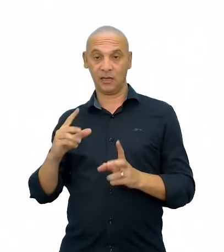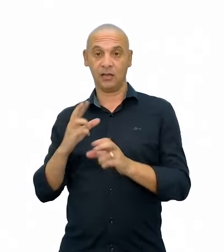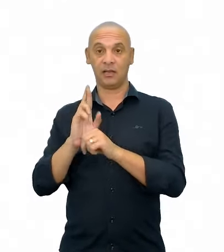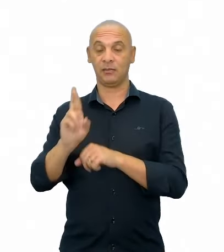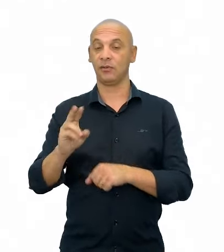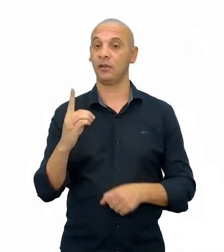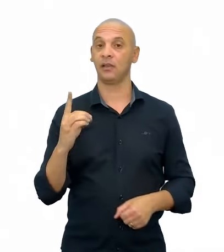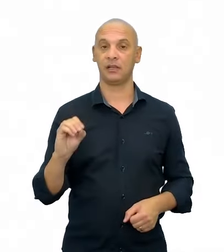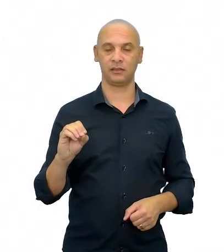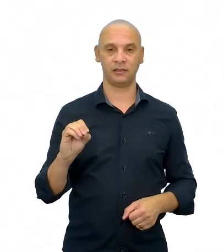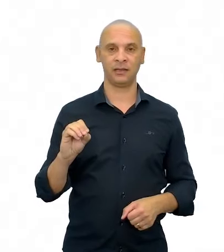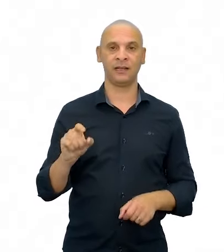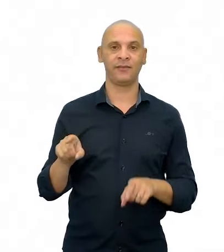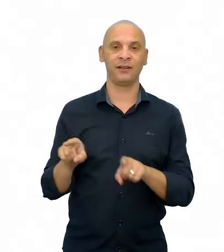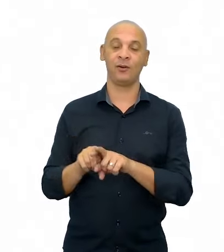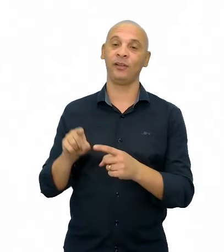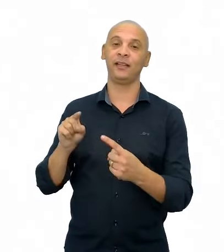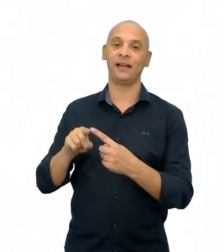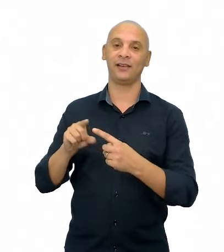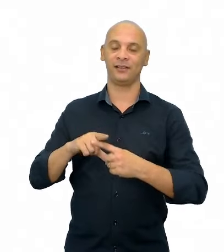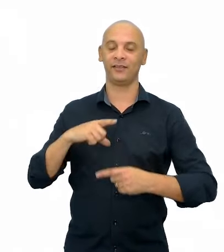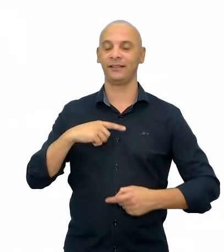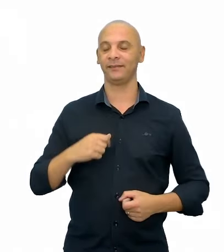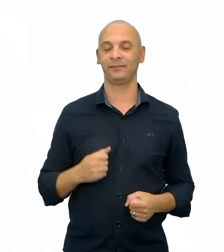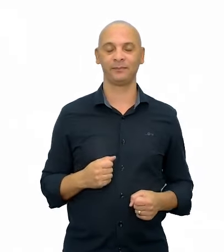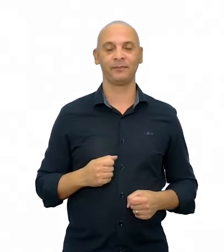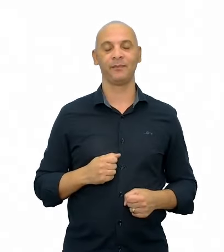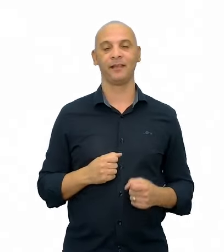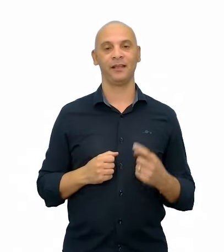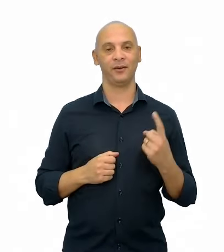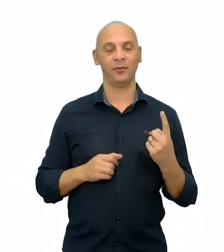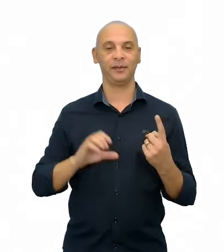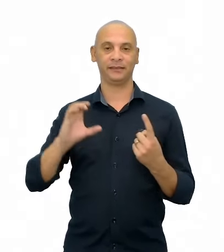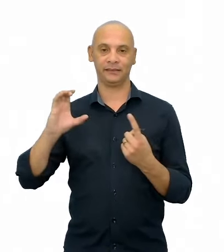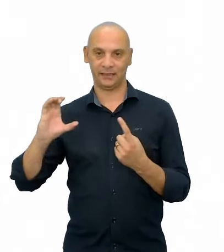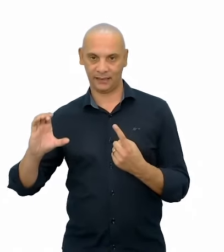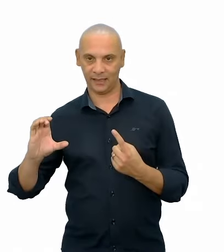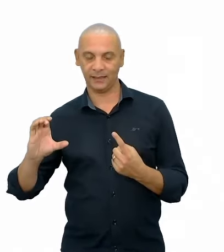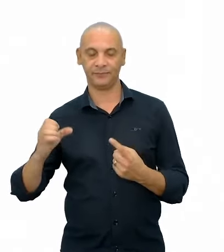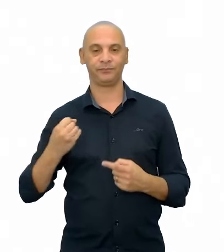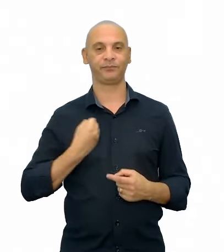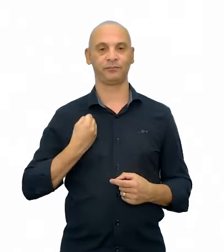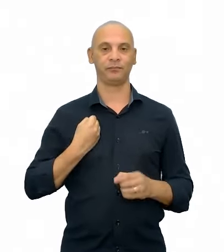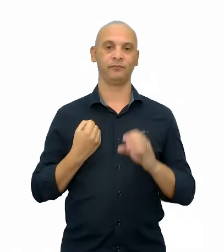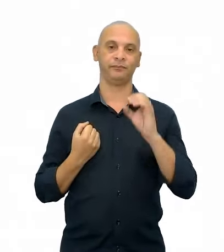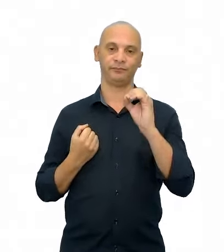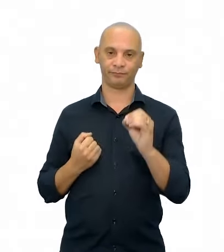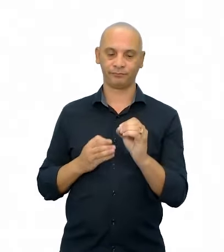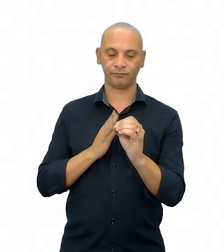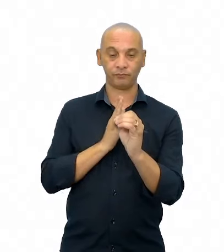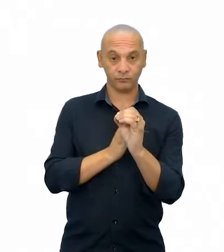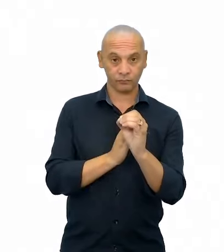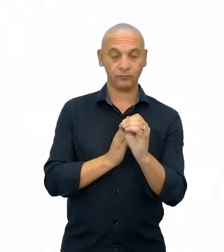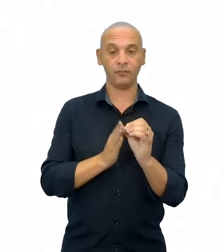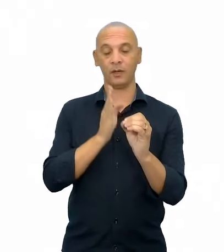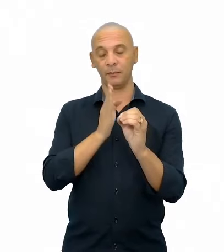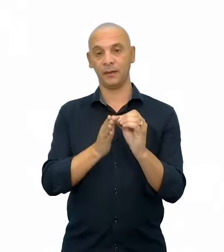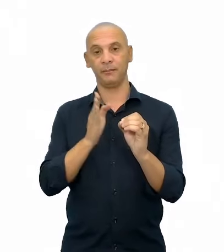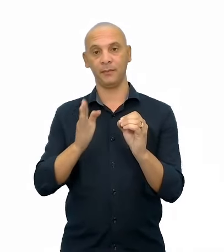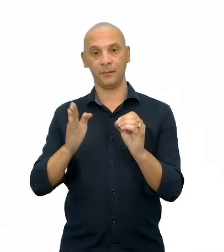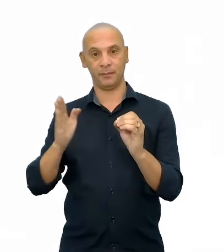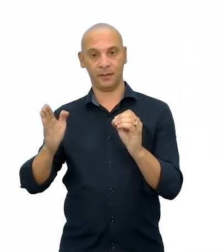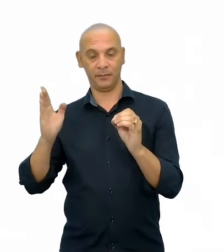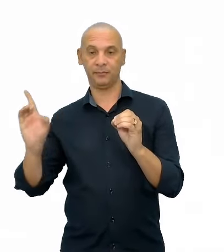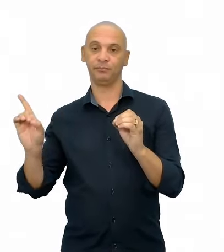10 dezenas. Uma centena, devemos deixar o número 0 na ordem das dezenas e